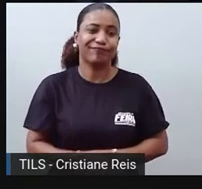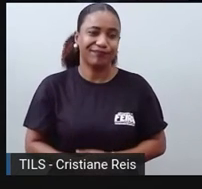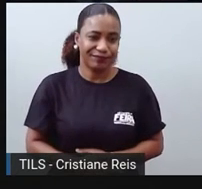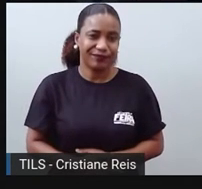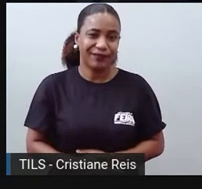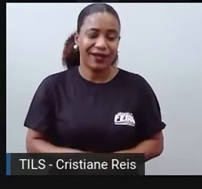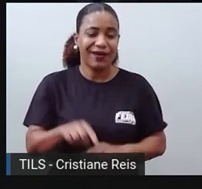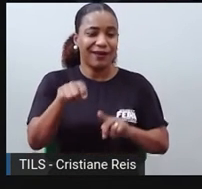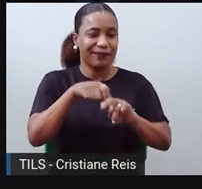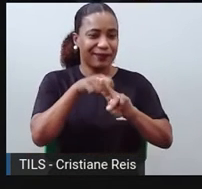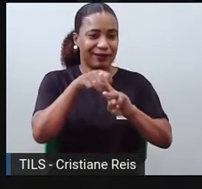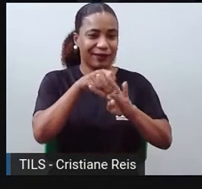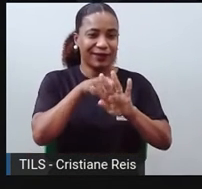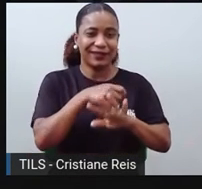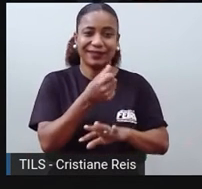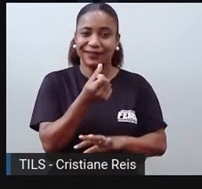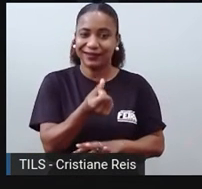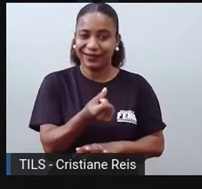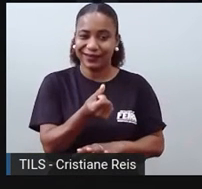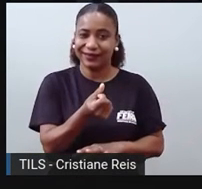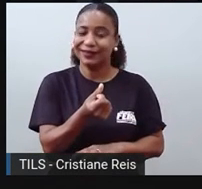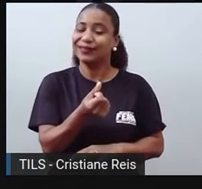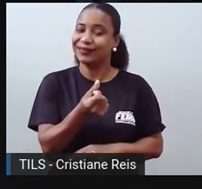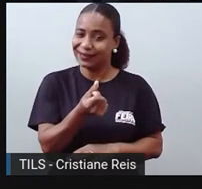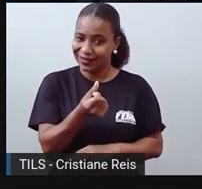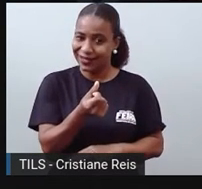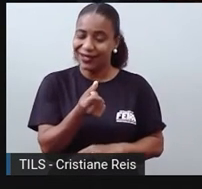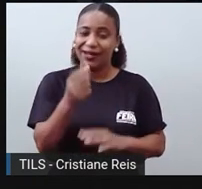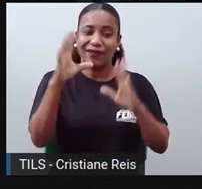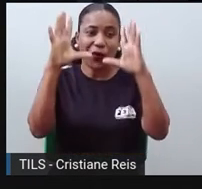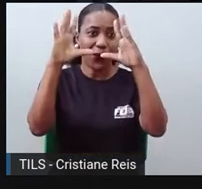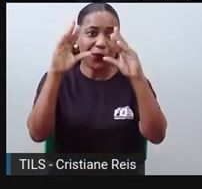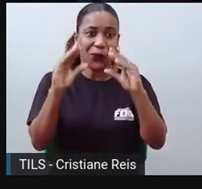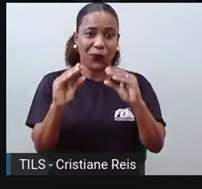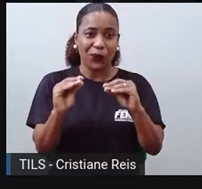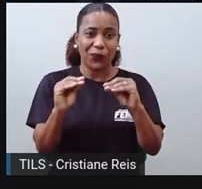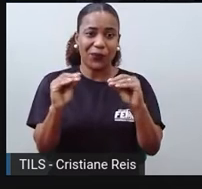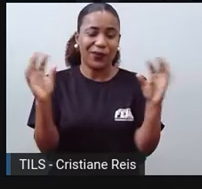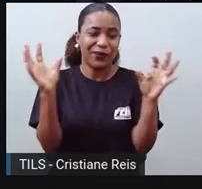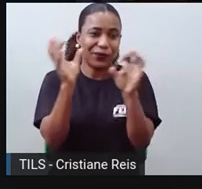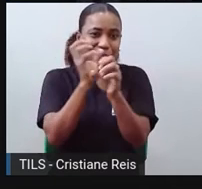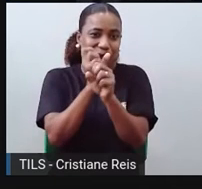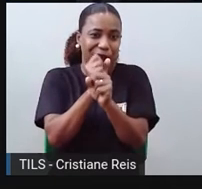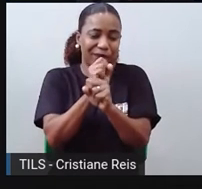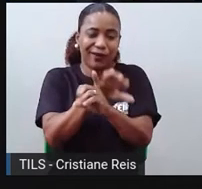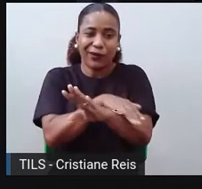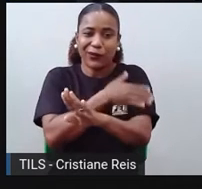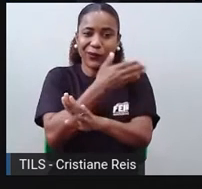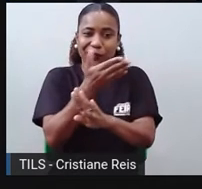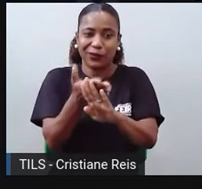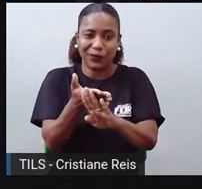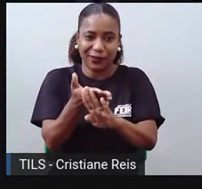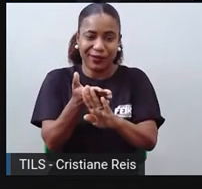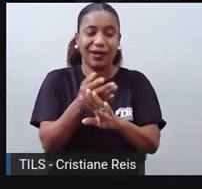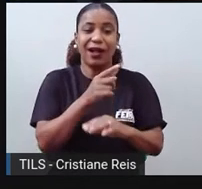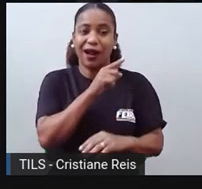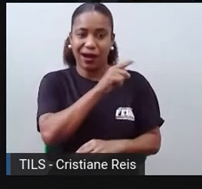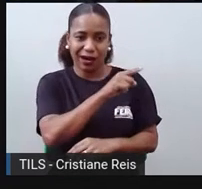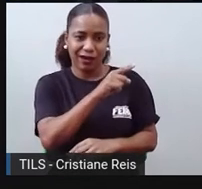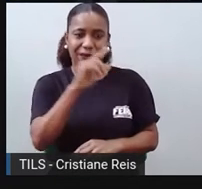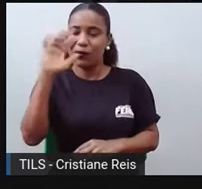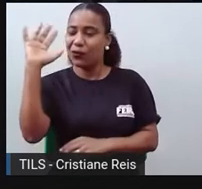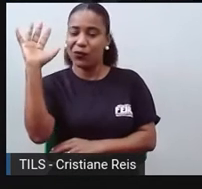durante 6 meses. Ou seja, então tem dois períodos no ano. Um período que é o verão, que fica dia o tempo todo, ou